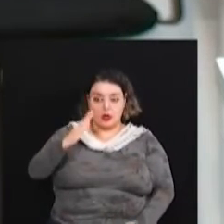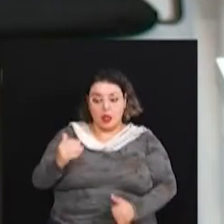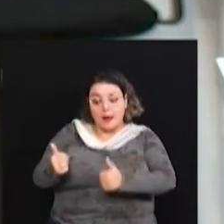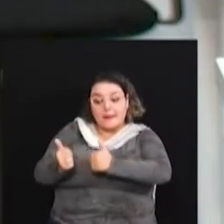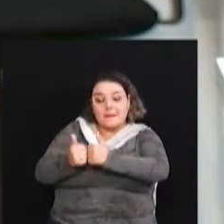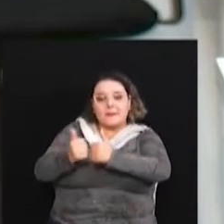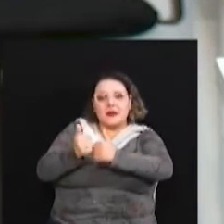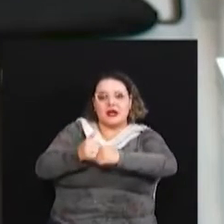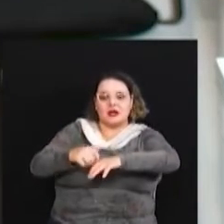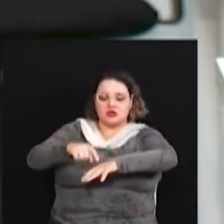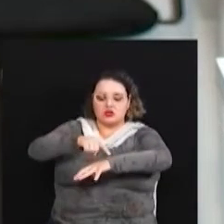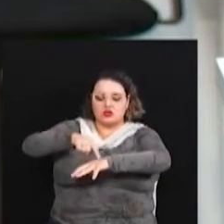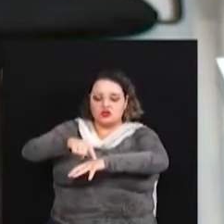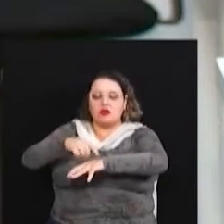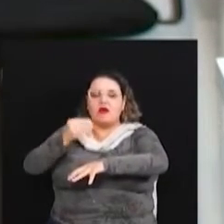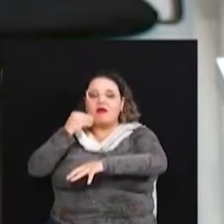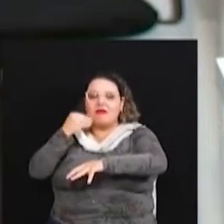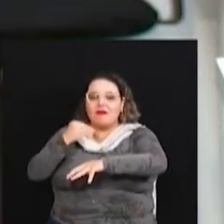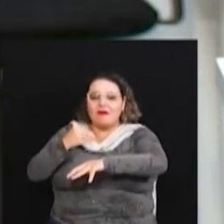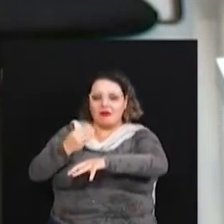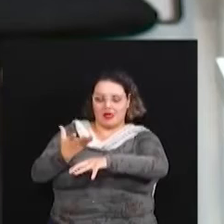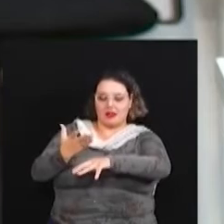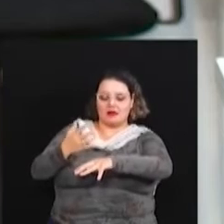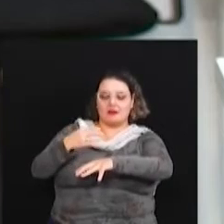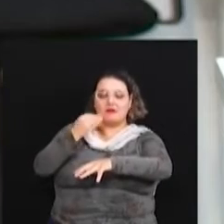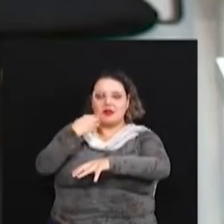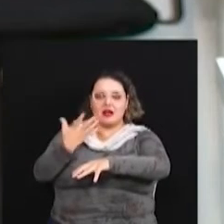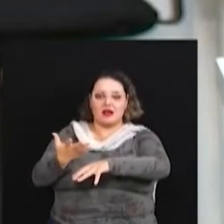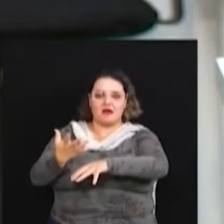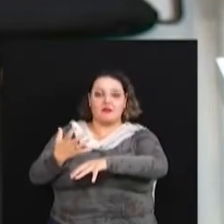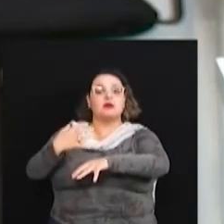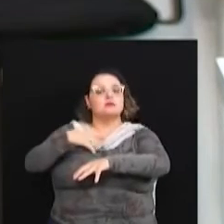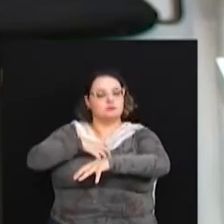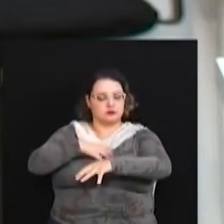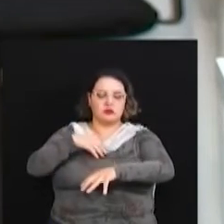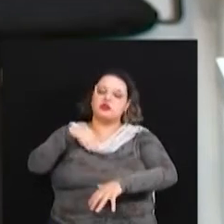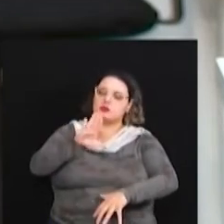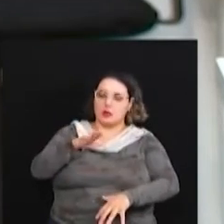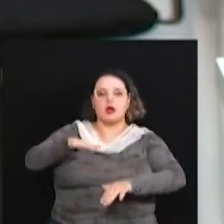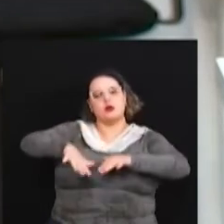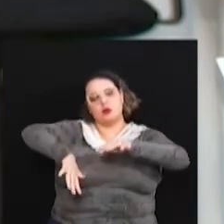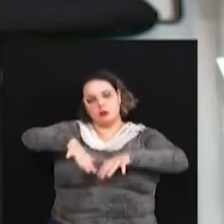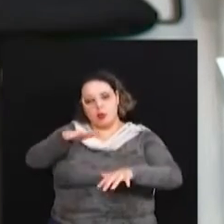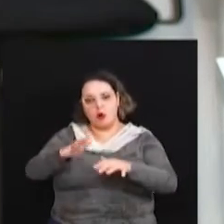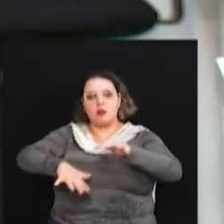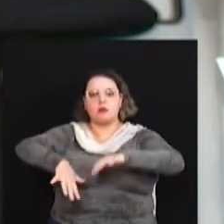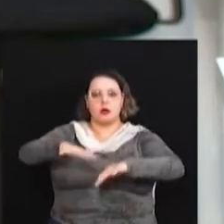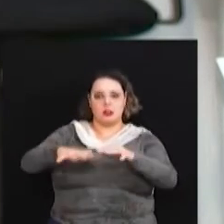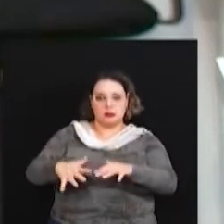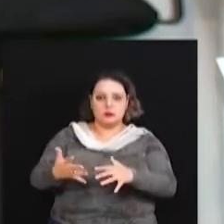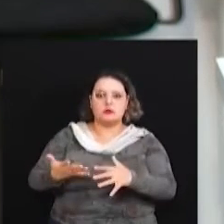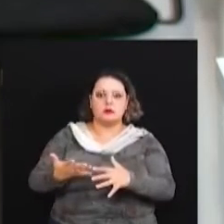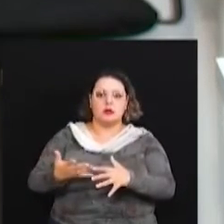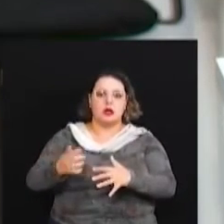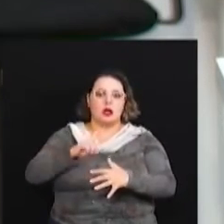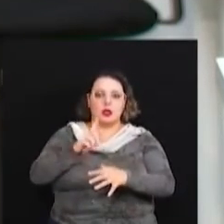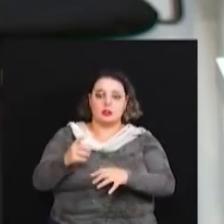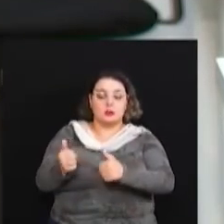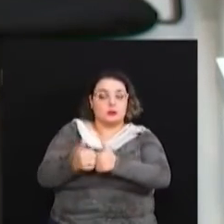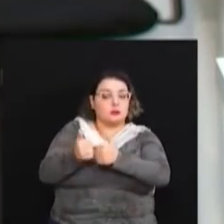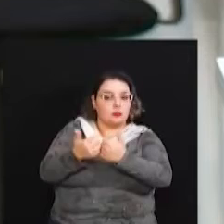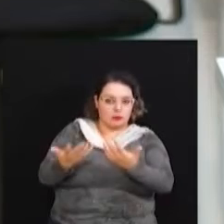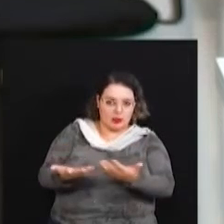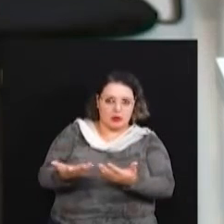próximas dessas zonas de falhas e fraturas. E essas zonas vão sentir mais esses movimentos do que as regiões que não estão